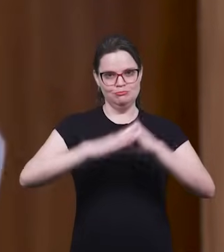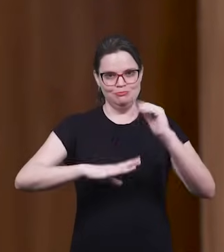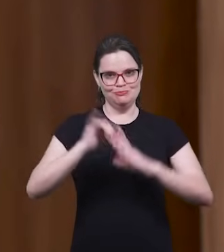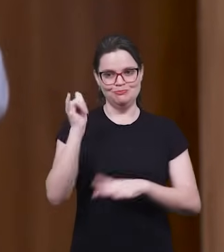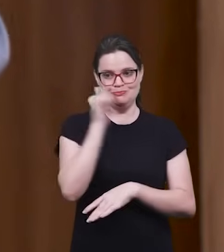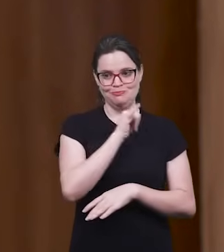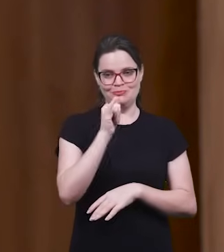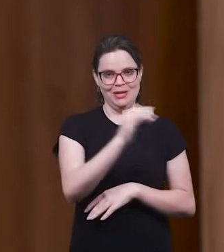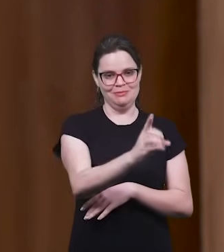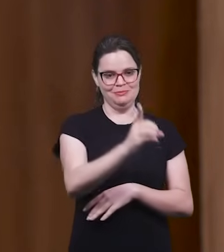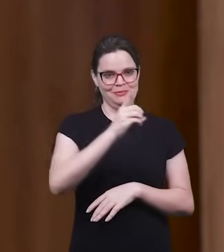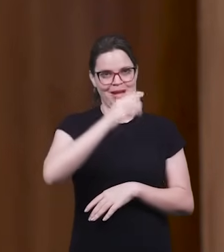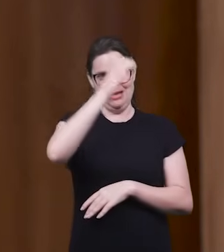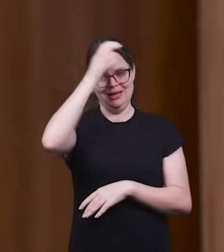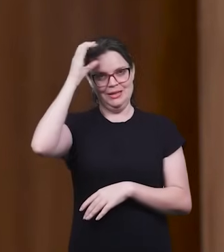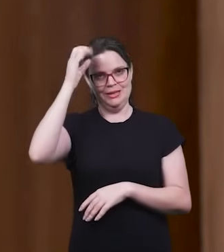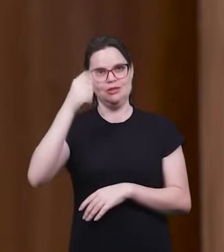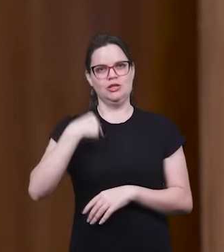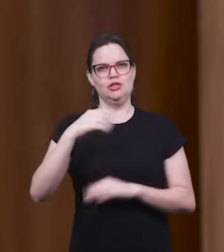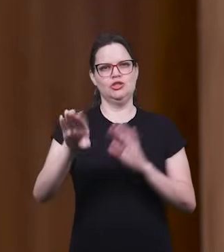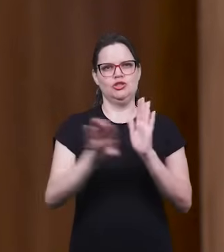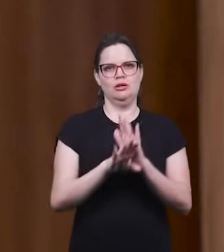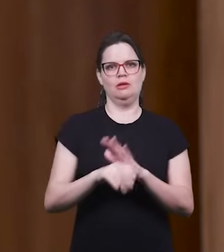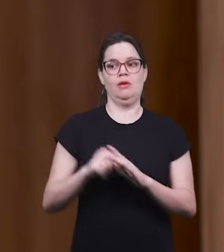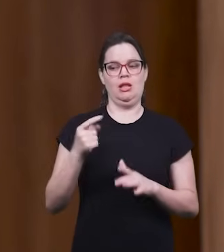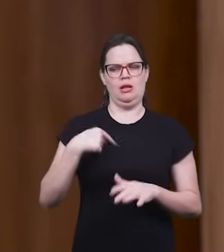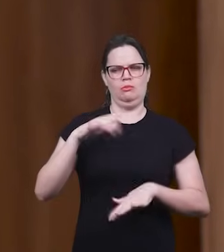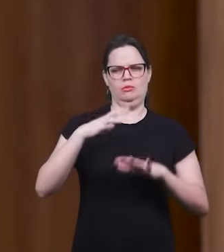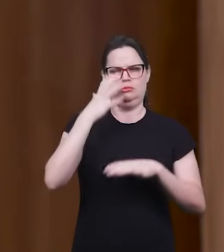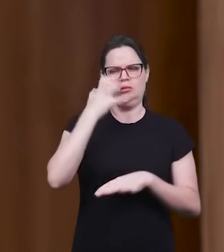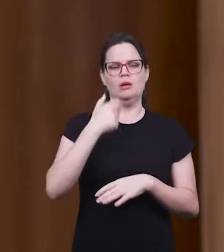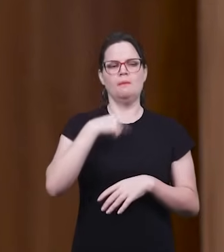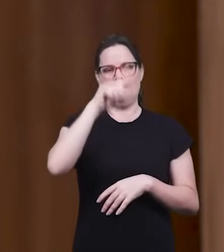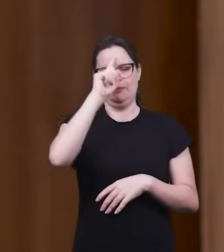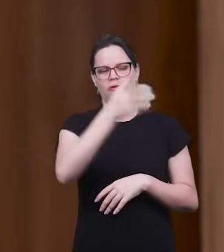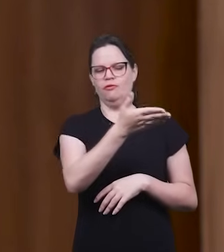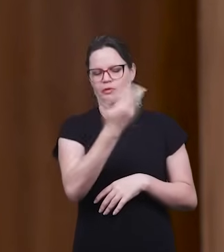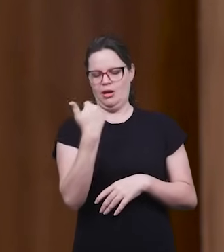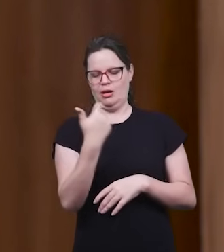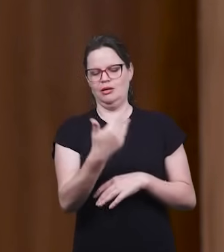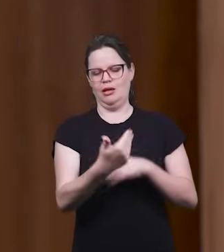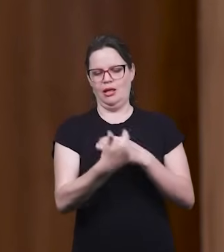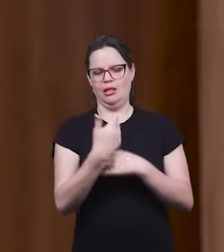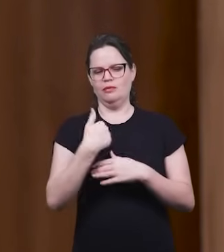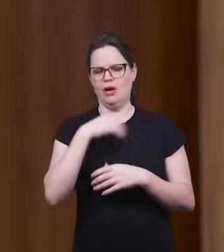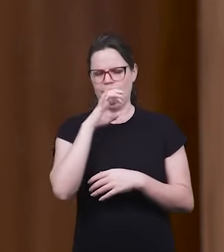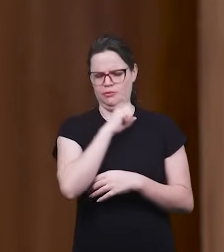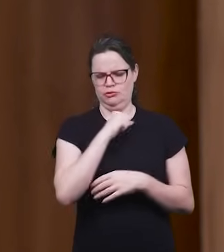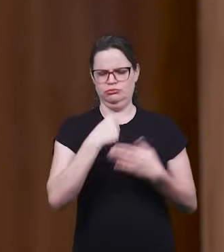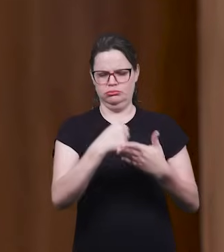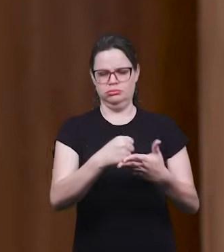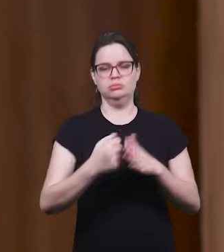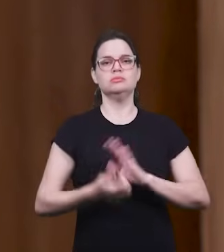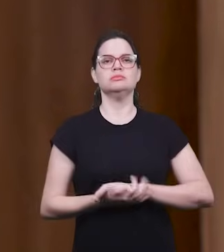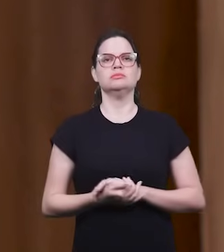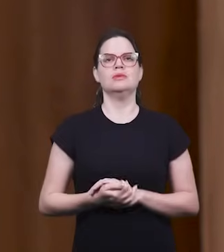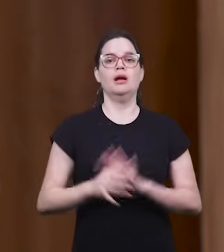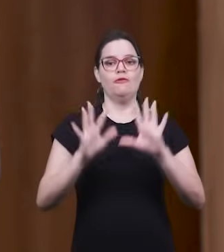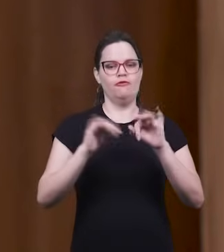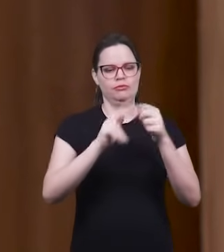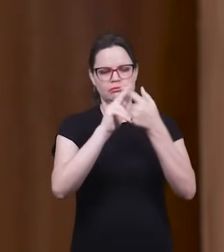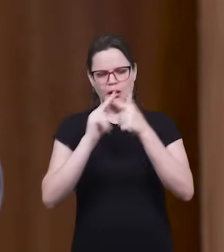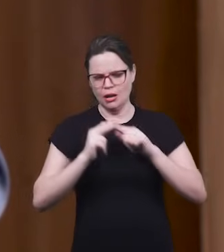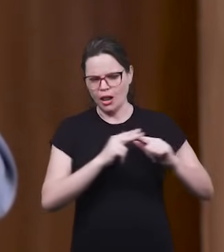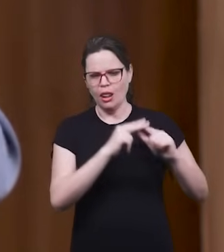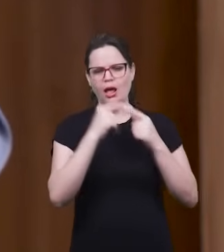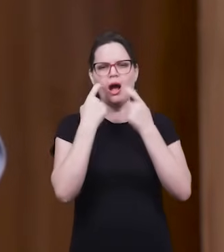ele chegava lá, você sabia, era sistemático, quando ele chegava, eu mandei ele entrar, eu fui atendê-lo imediatamente. Aí quando terminava,